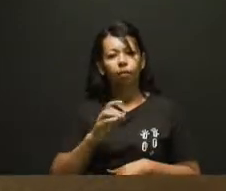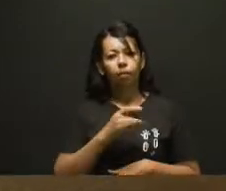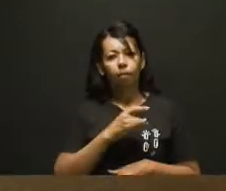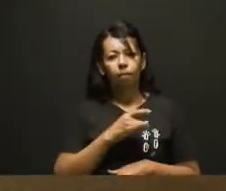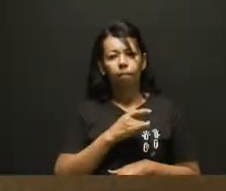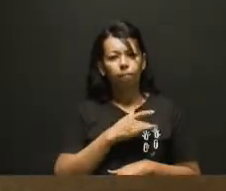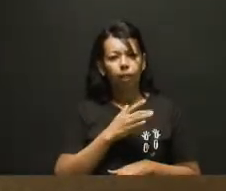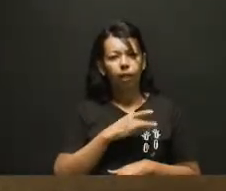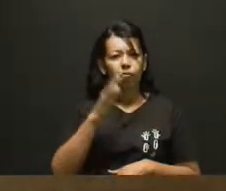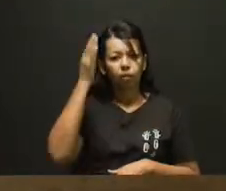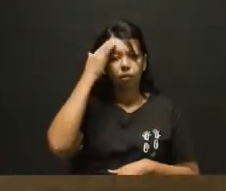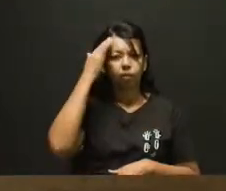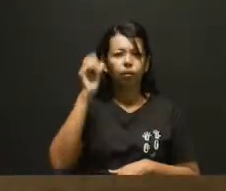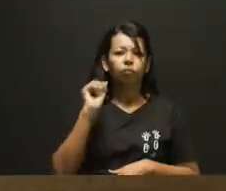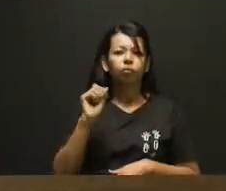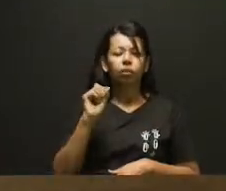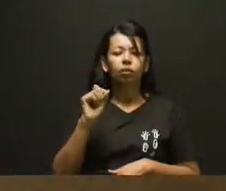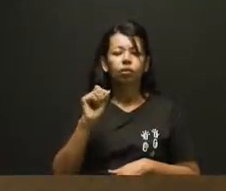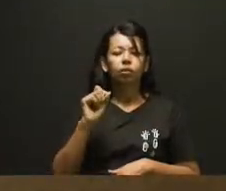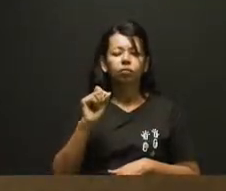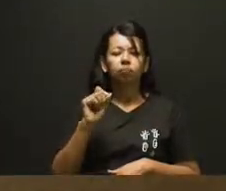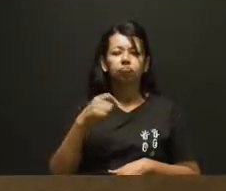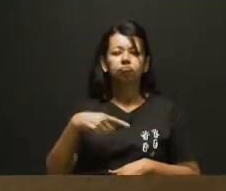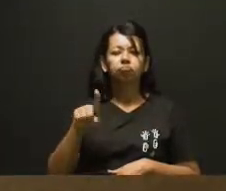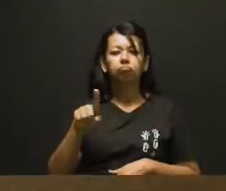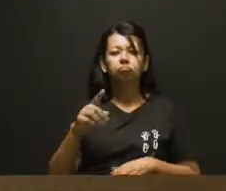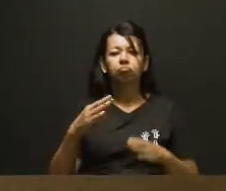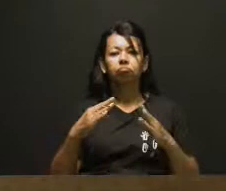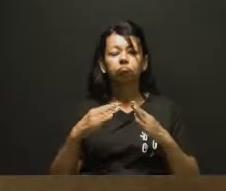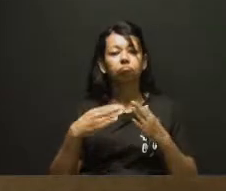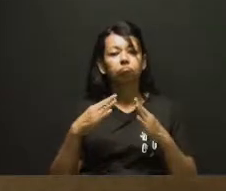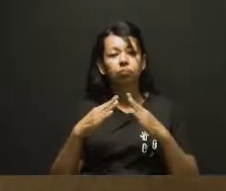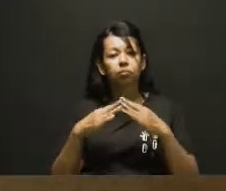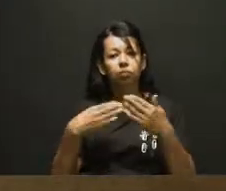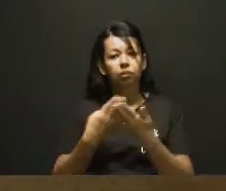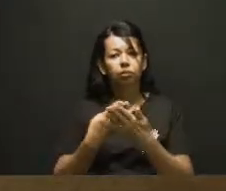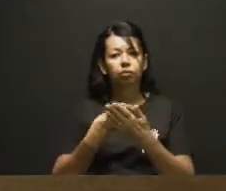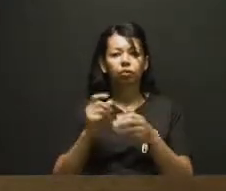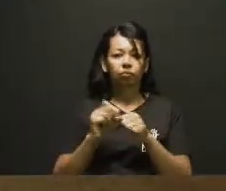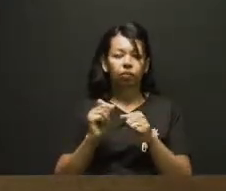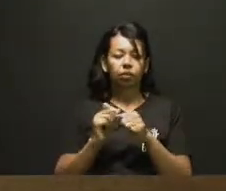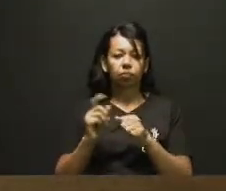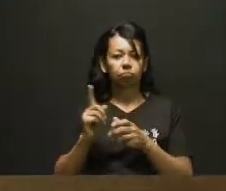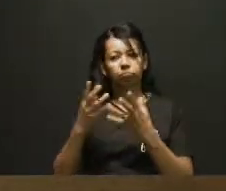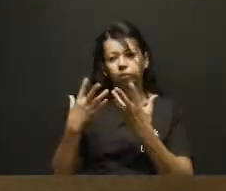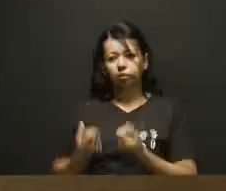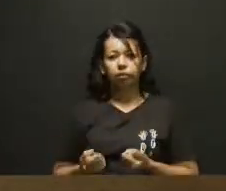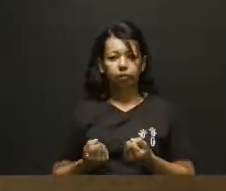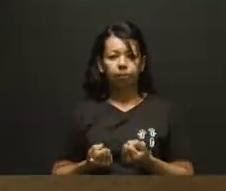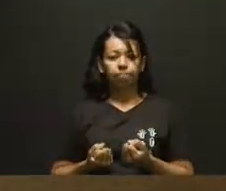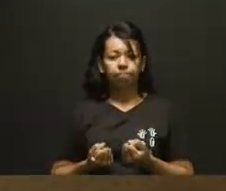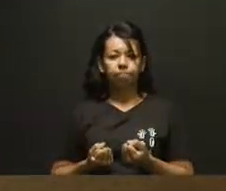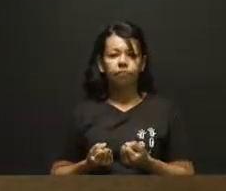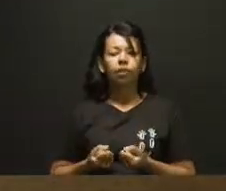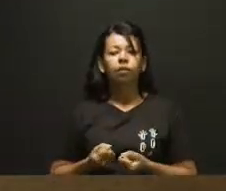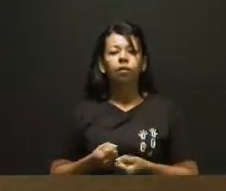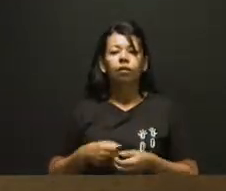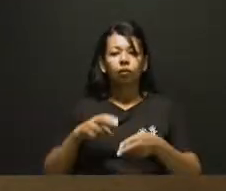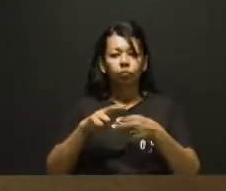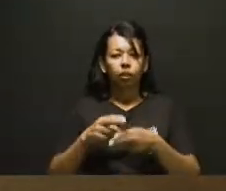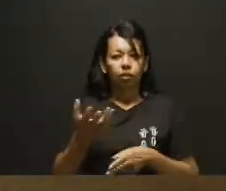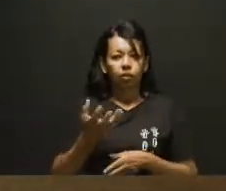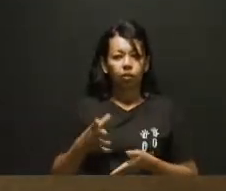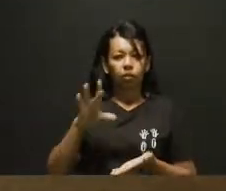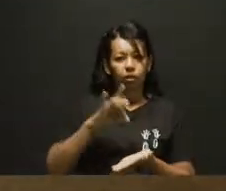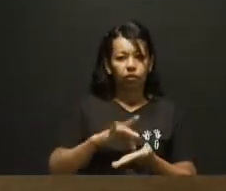saber o que ele fica fazendo na escola e 50 minutos porque eu não aceitei então é pra isso que eu quero que de verdade